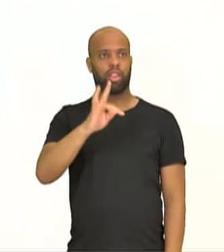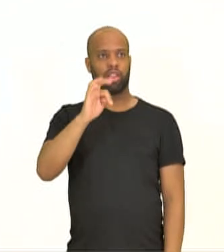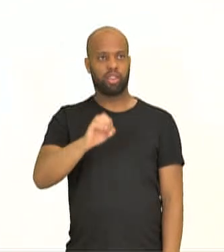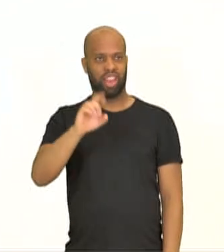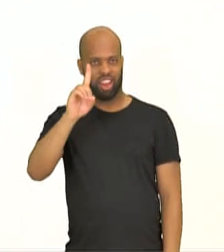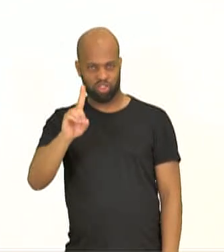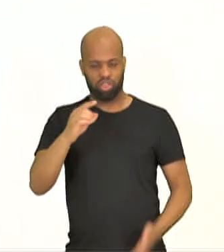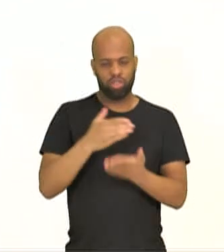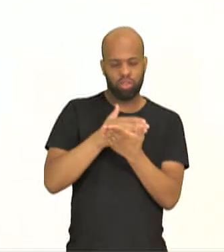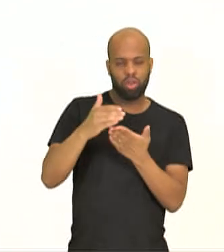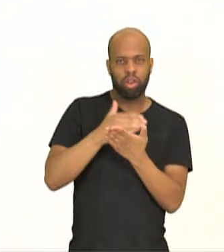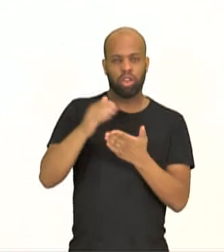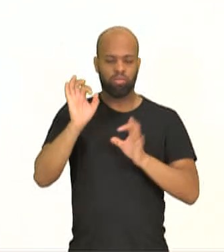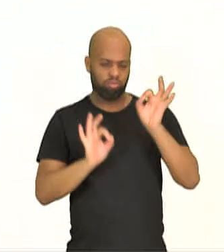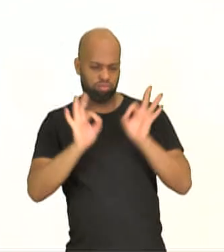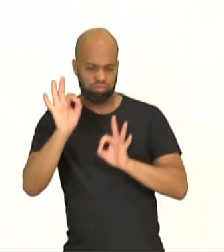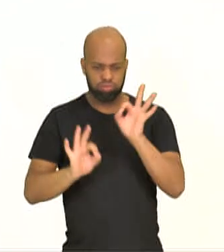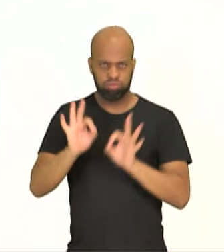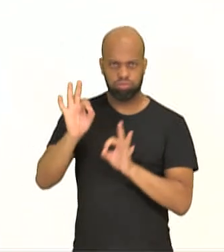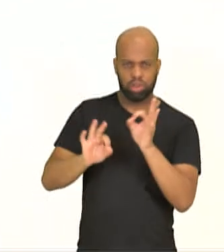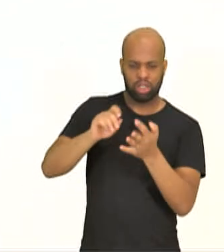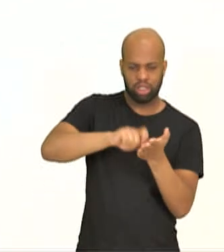começou a sistematizar, a